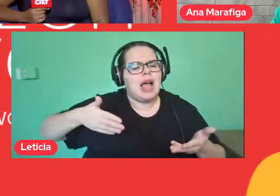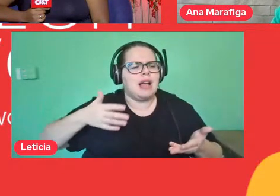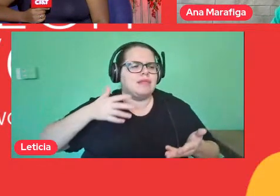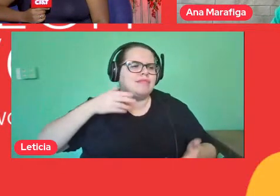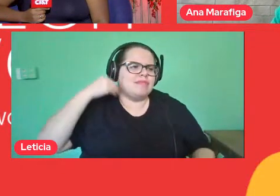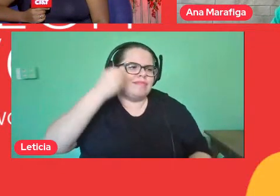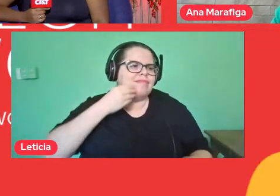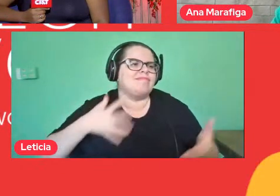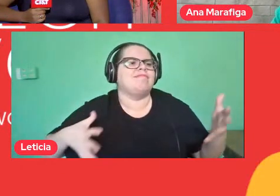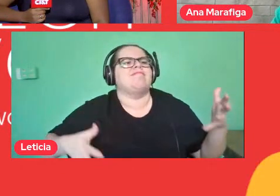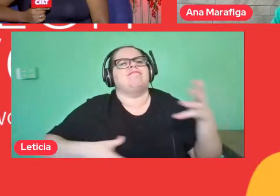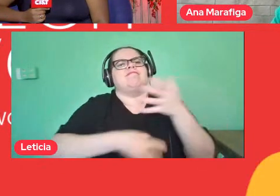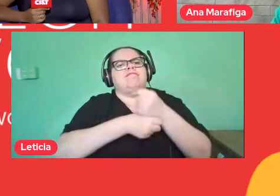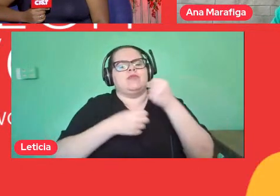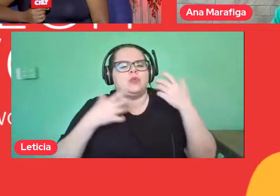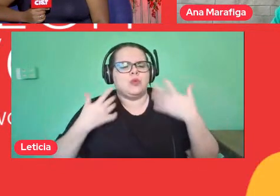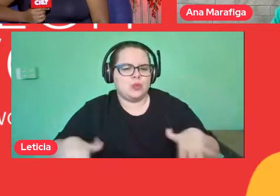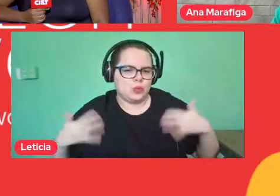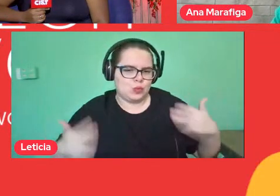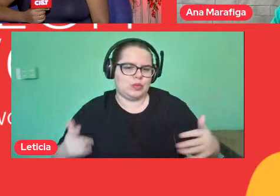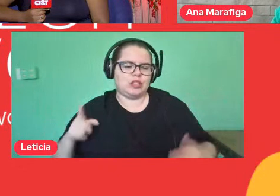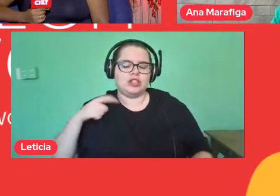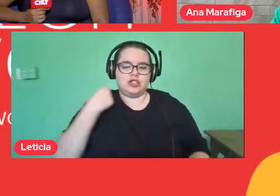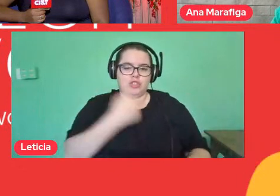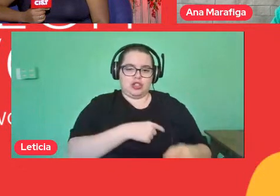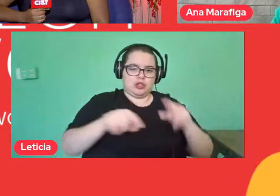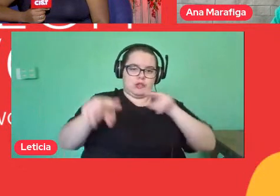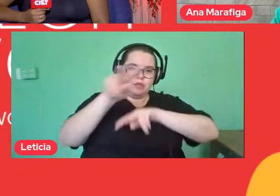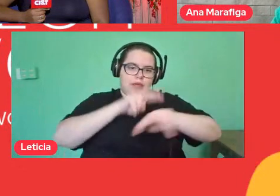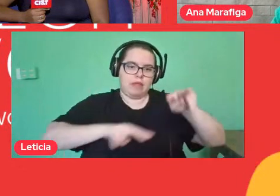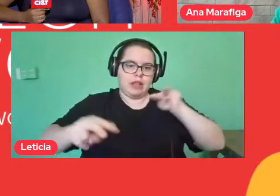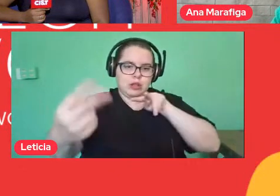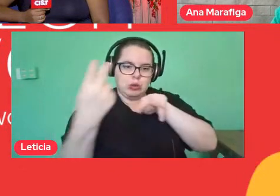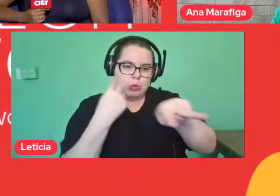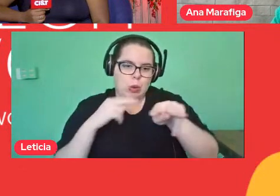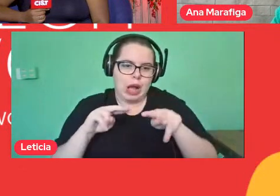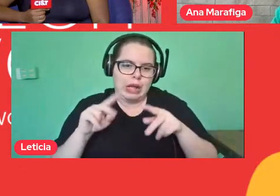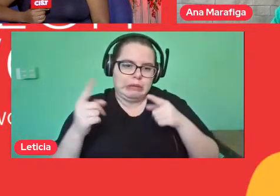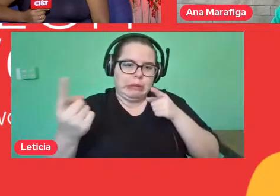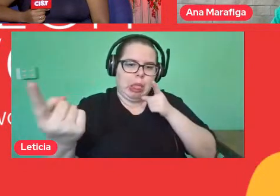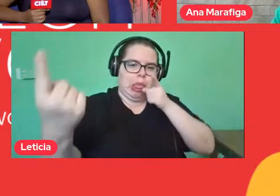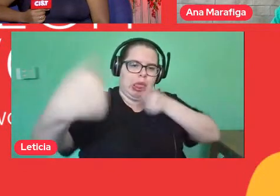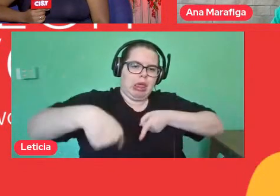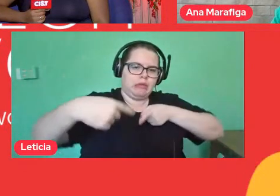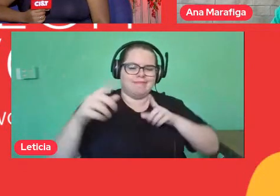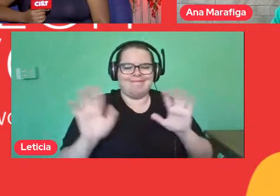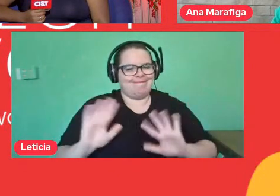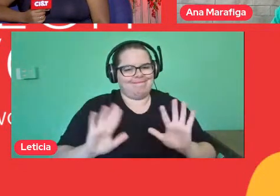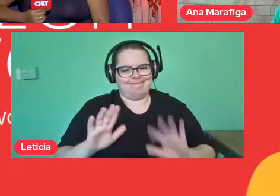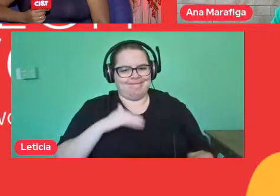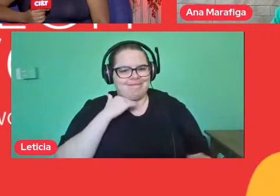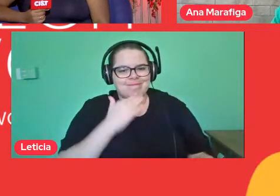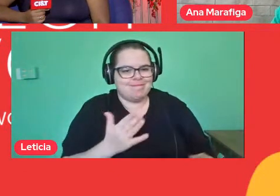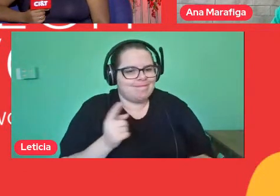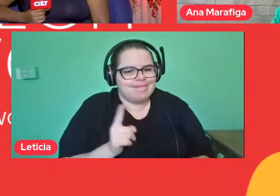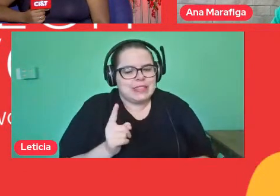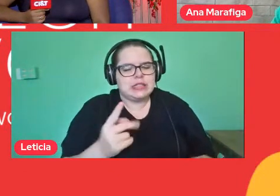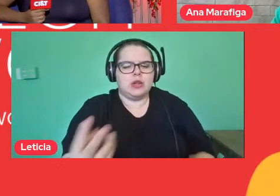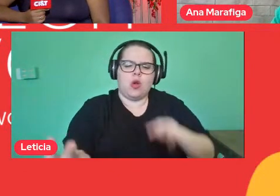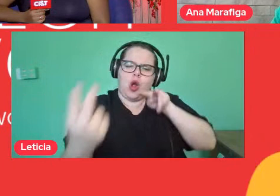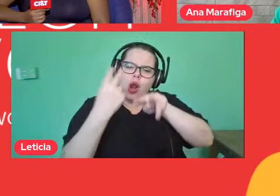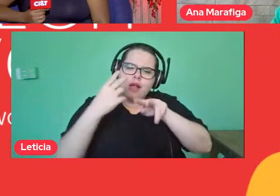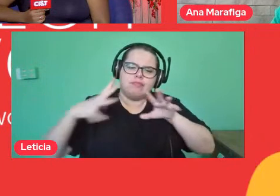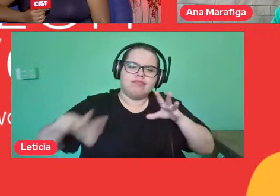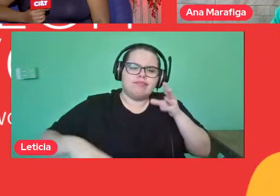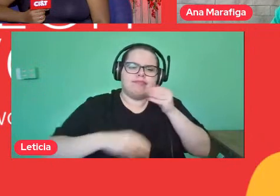e eu acho que a gente ter o olhar de um contra os outros não ajuda em nada. Então, acho que é um olhar de construção e de